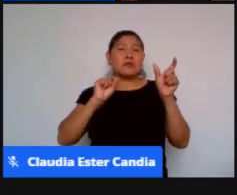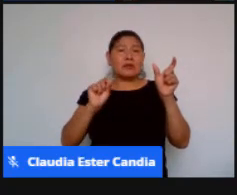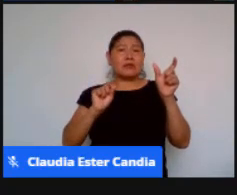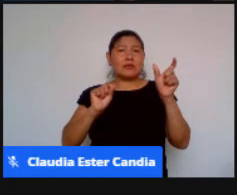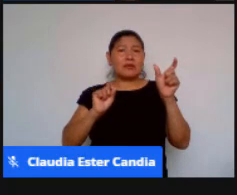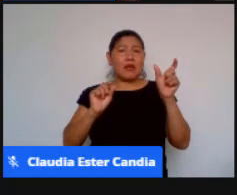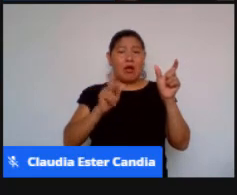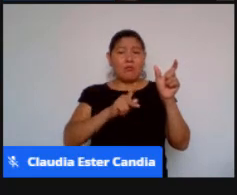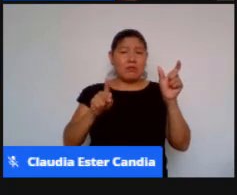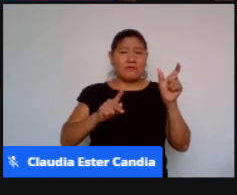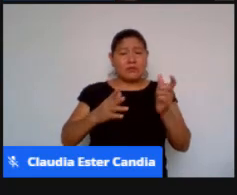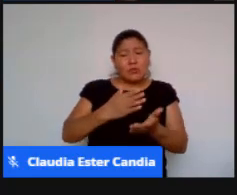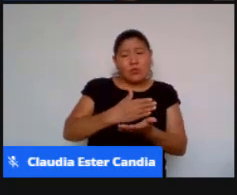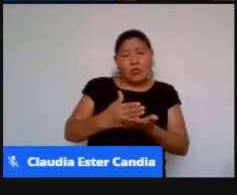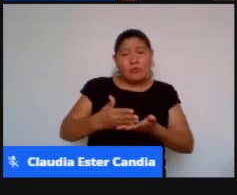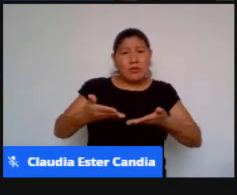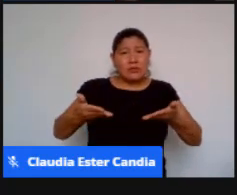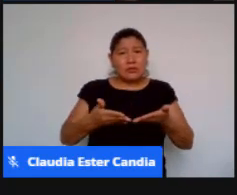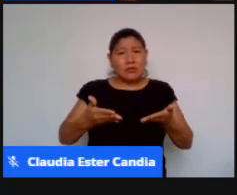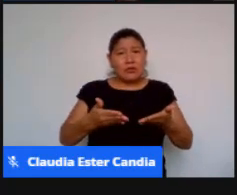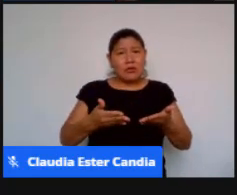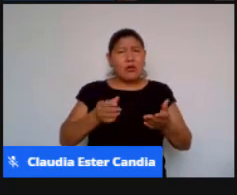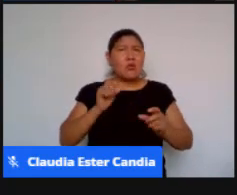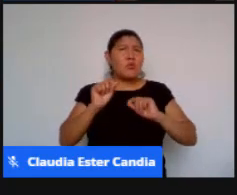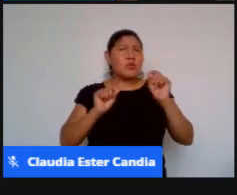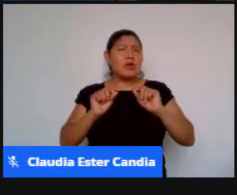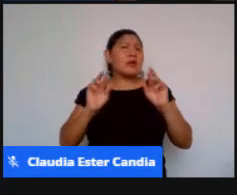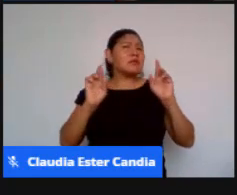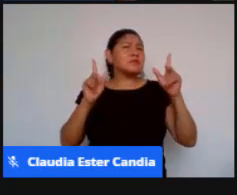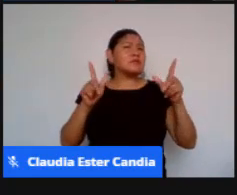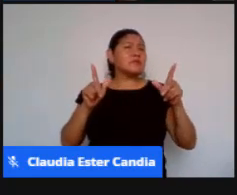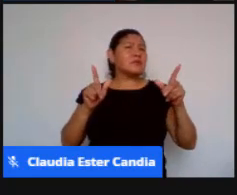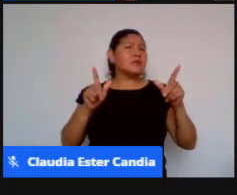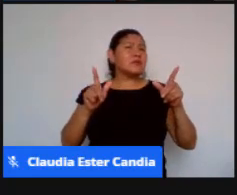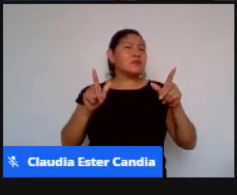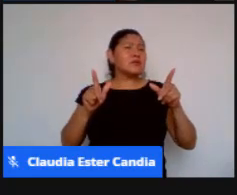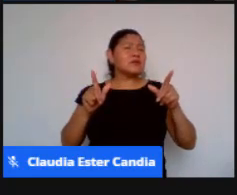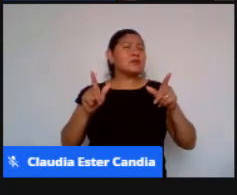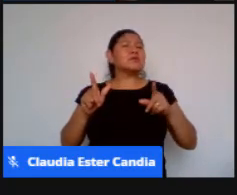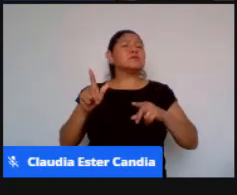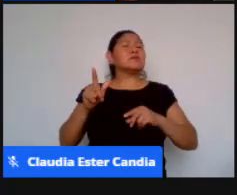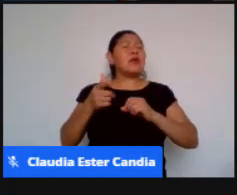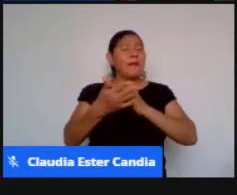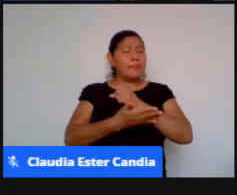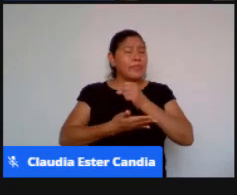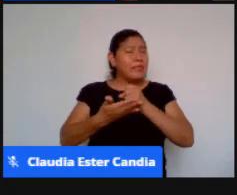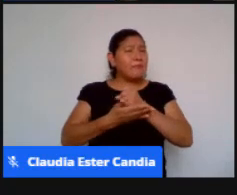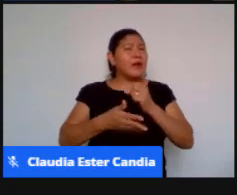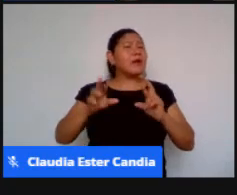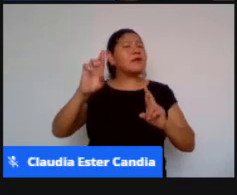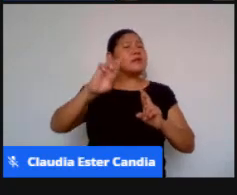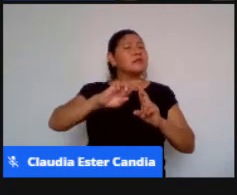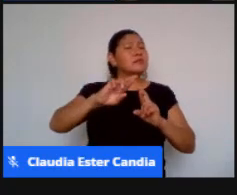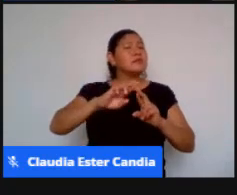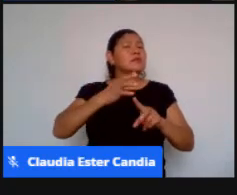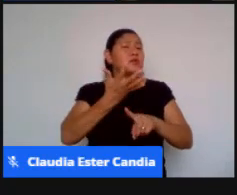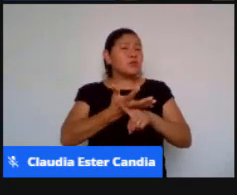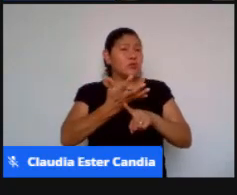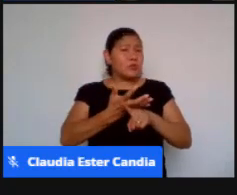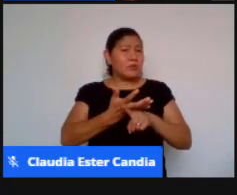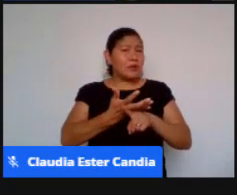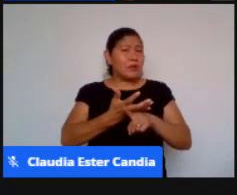na rede, né? Então, o que ele é diferente da Base Nacional Comum Curricular? Se você pega a base, você não vai encontrar